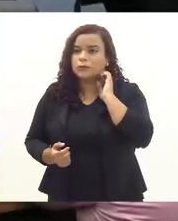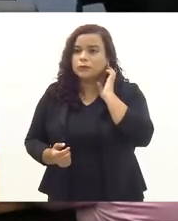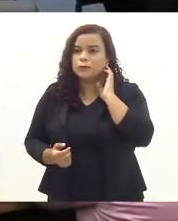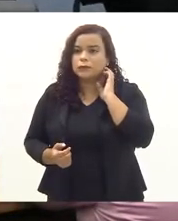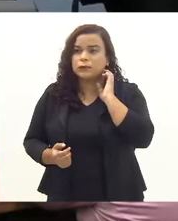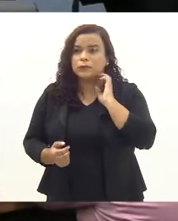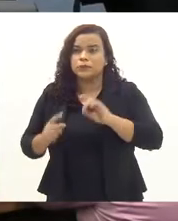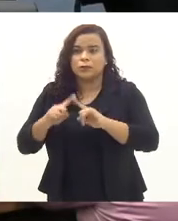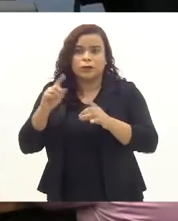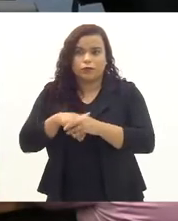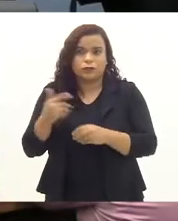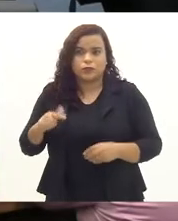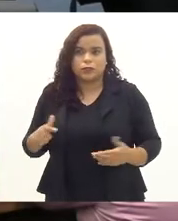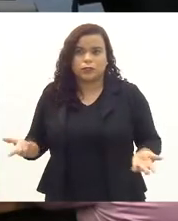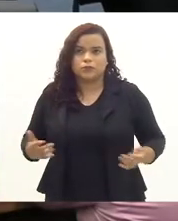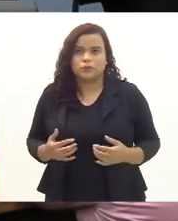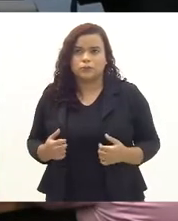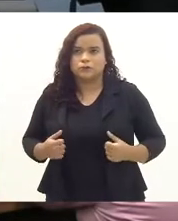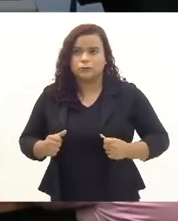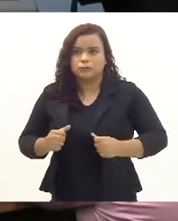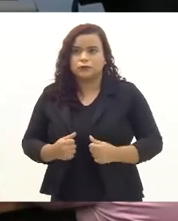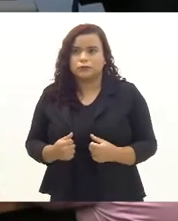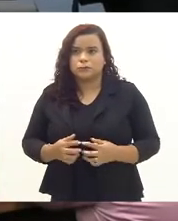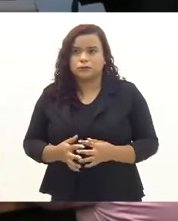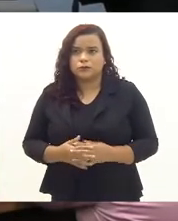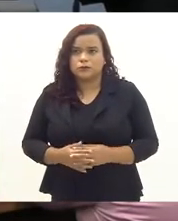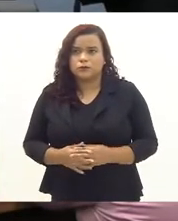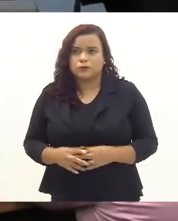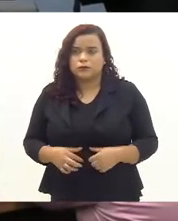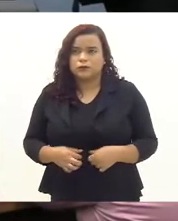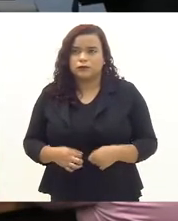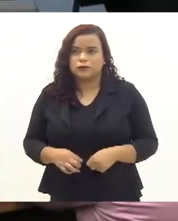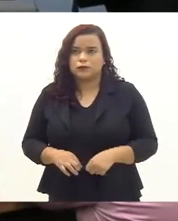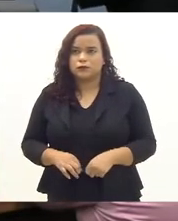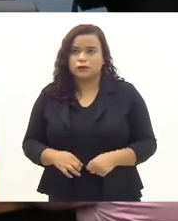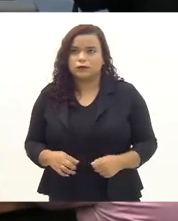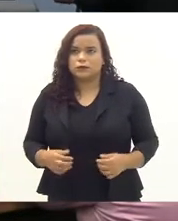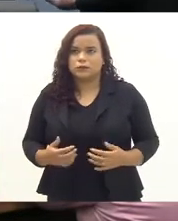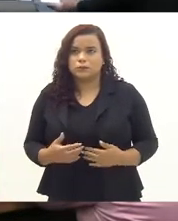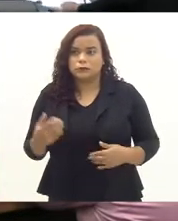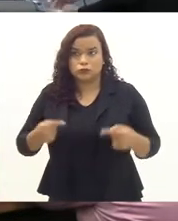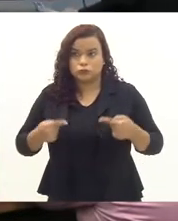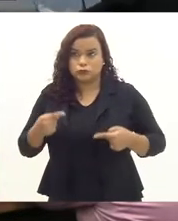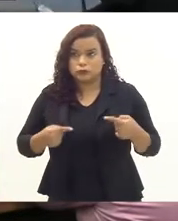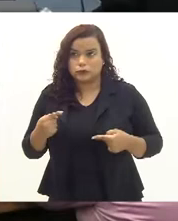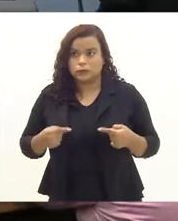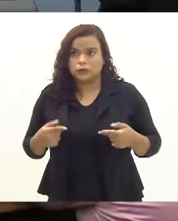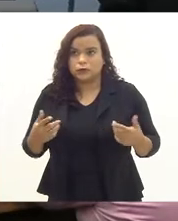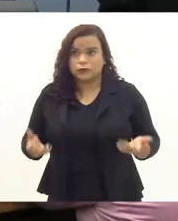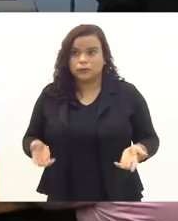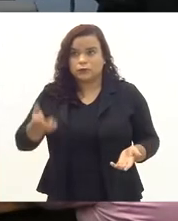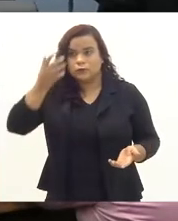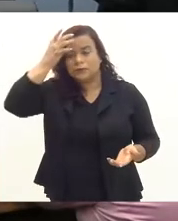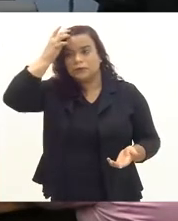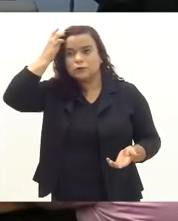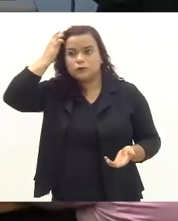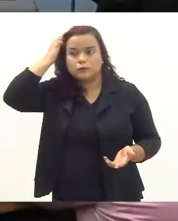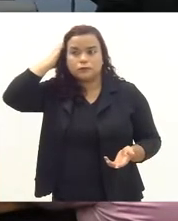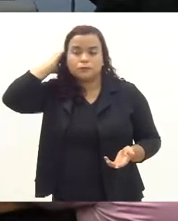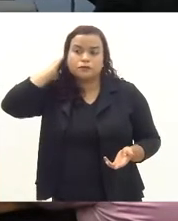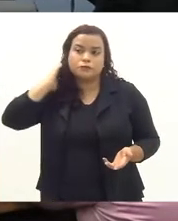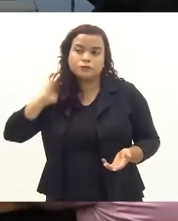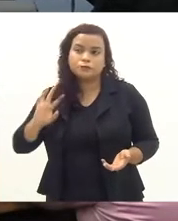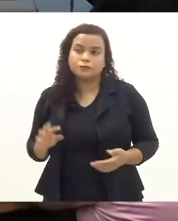É mas não sai votação só para conversar aqui ó a discussão tão Não recebi não Ok